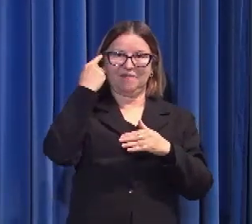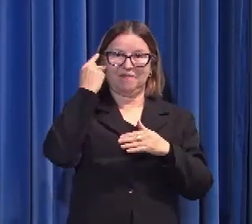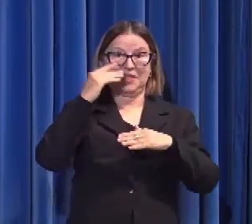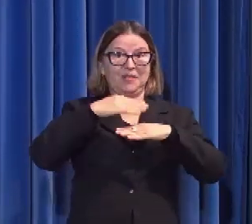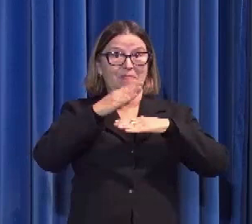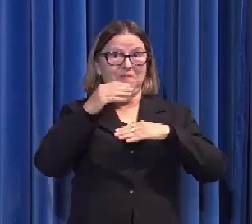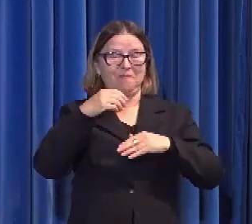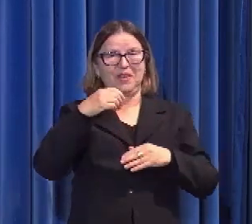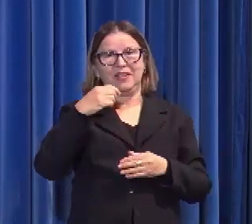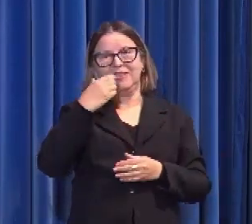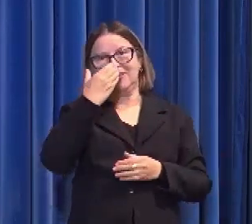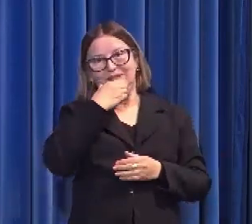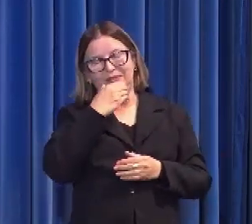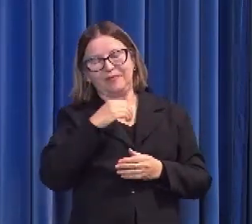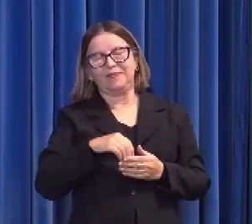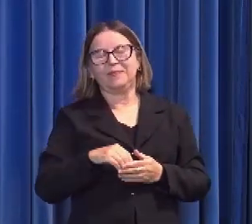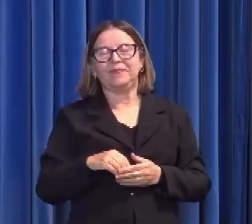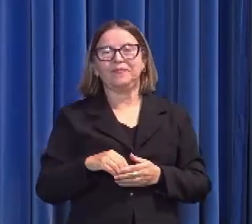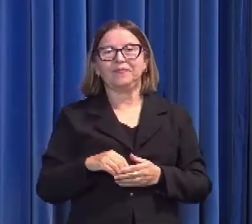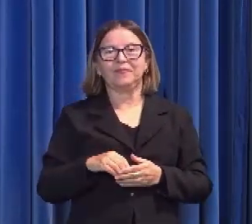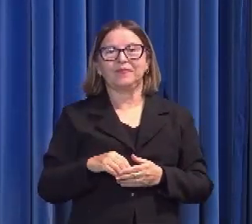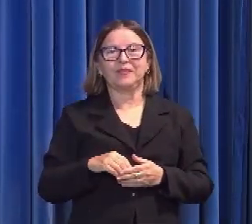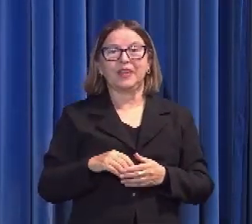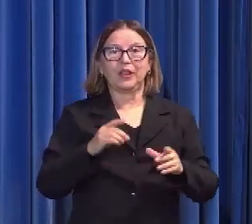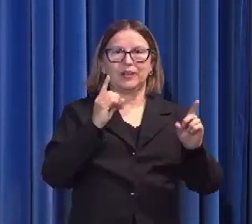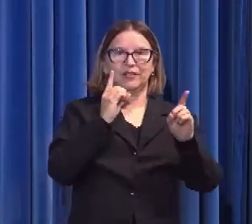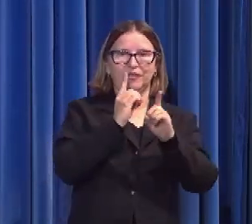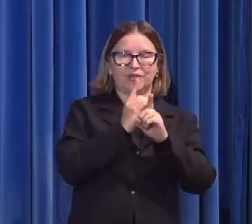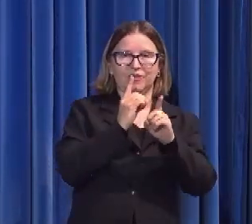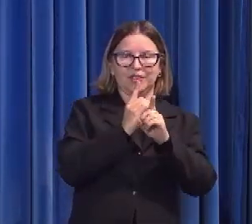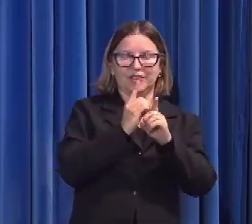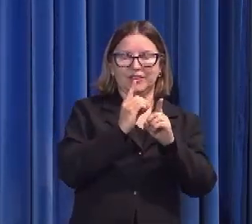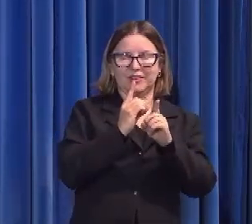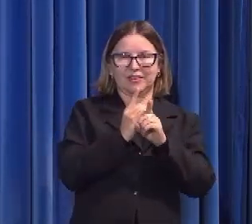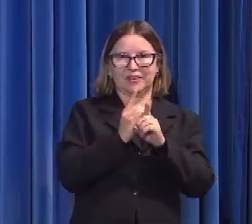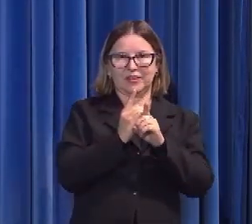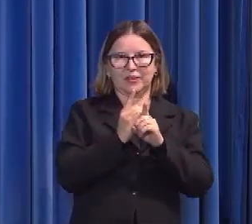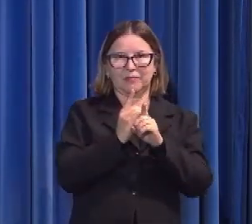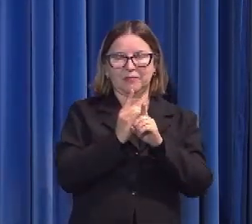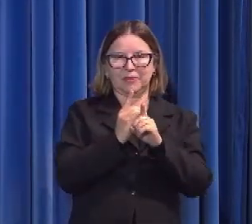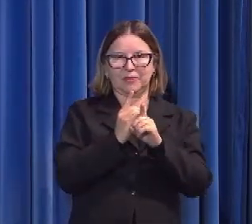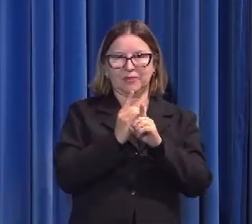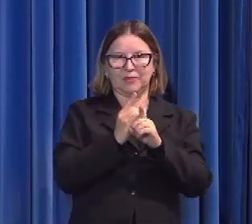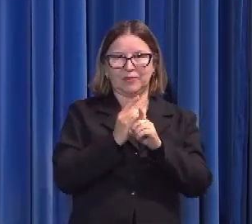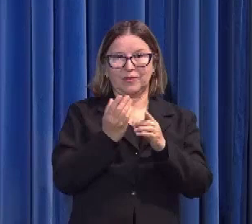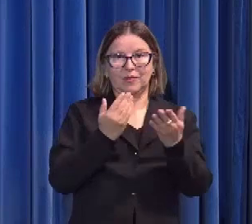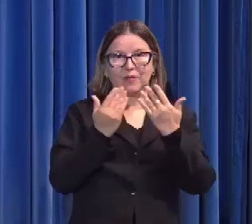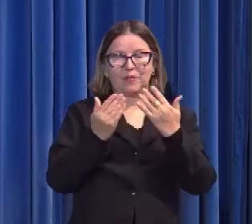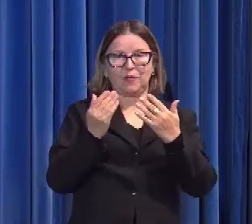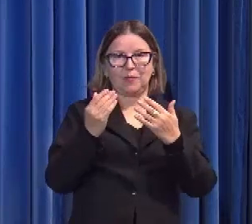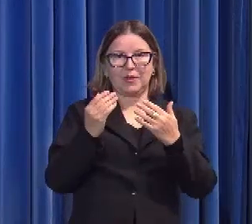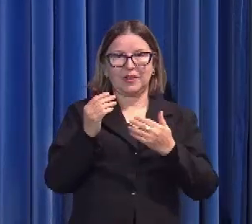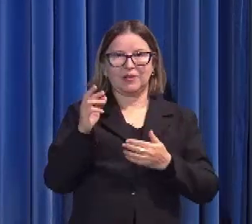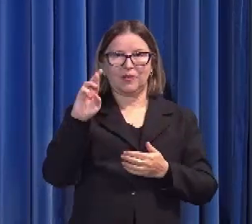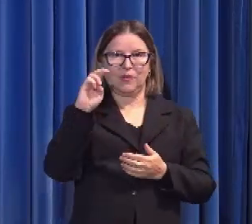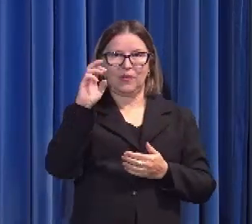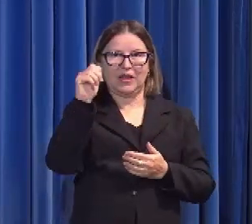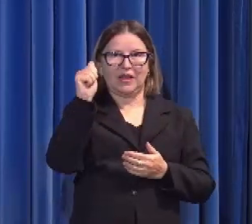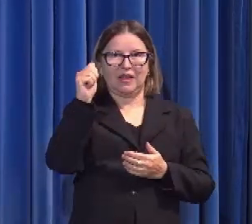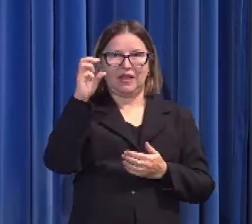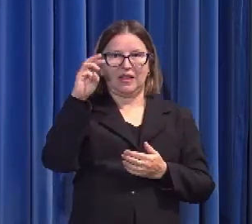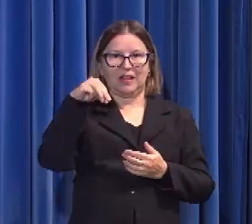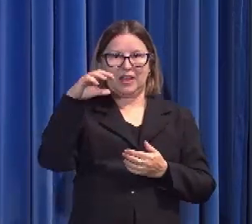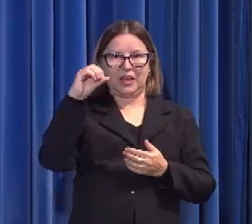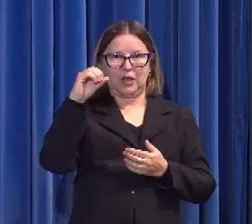e o seu discípulos são chamados aqui de Ramos e